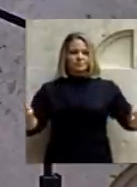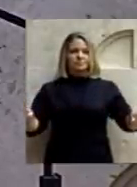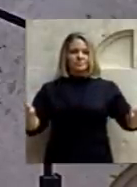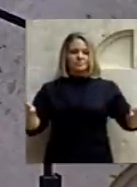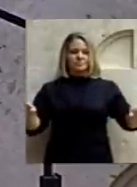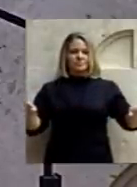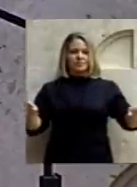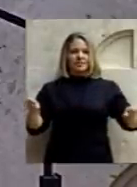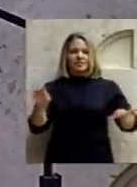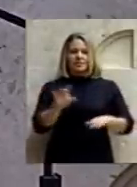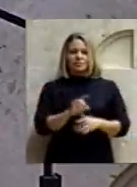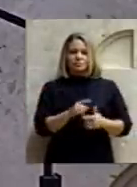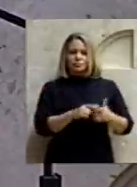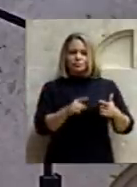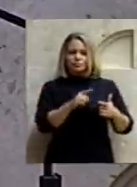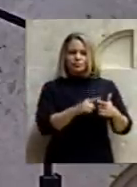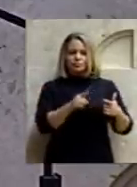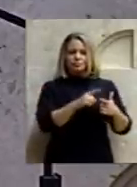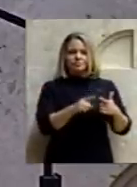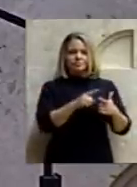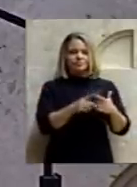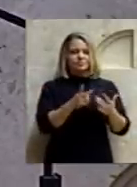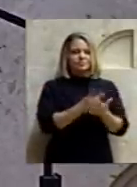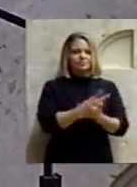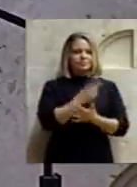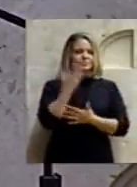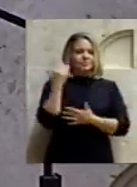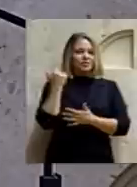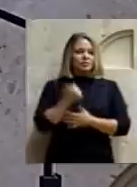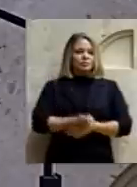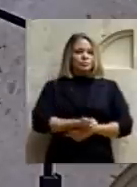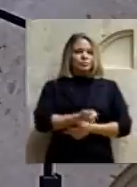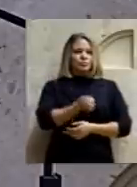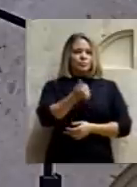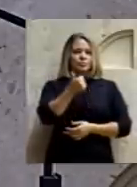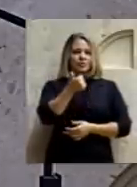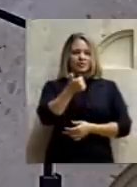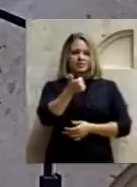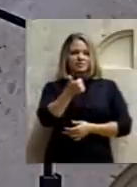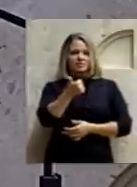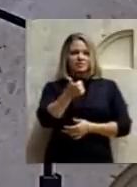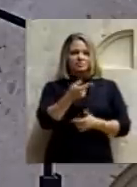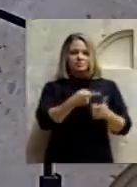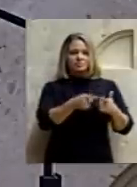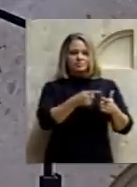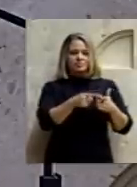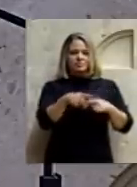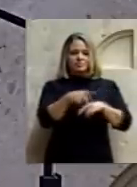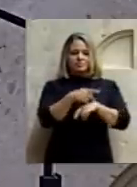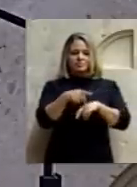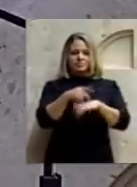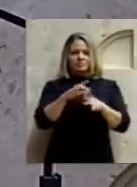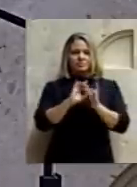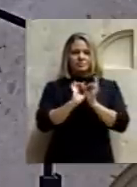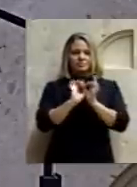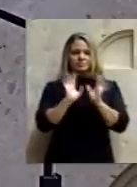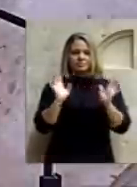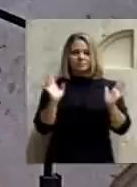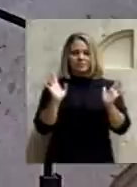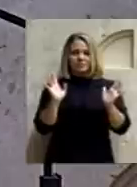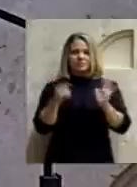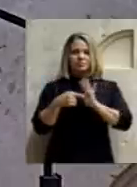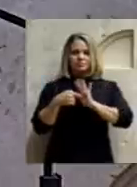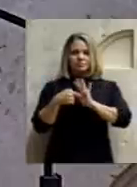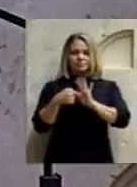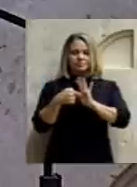da nada confortável posição de quase pária no concerto das nações livres. E